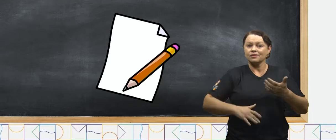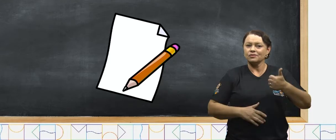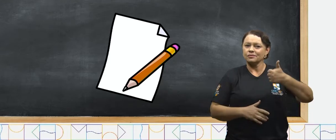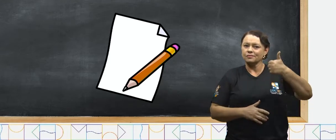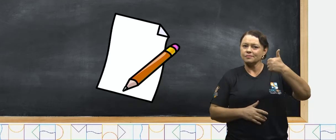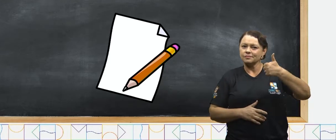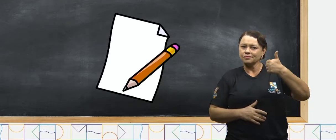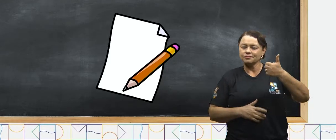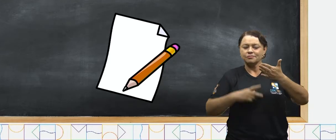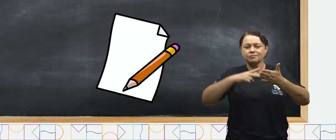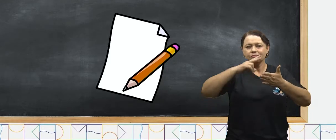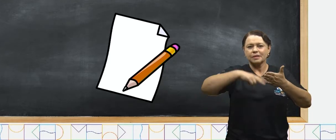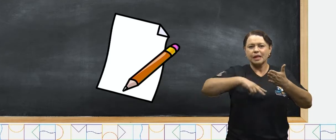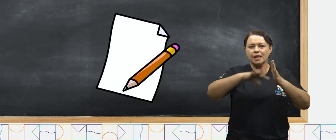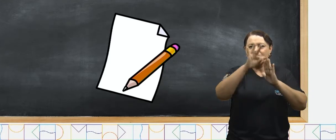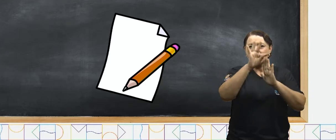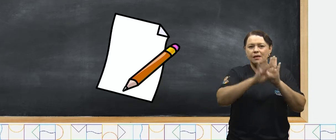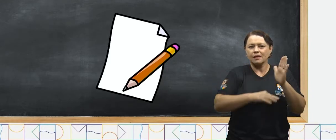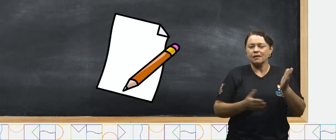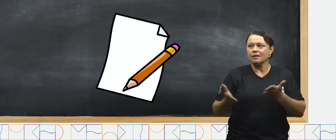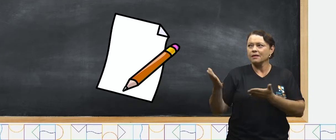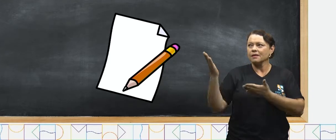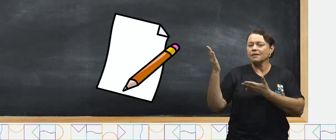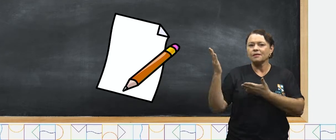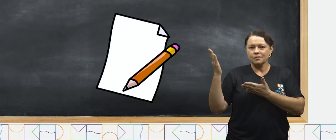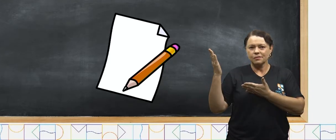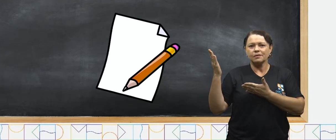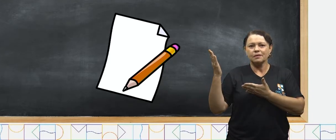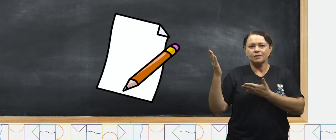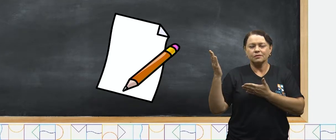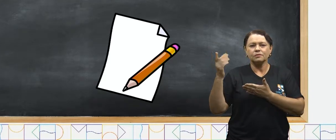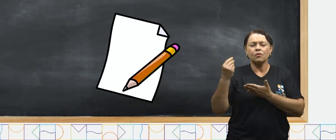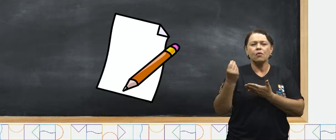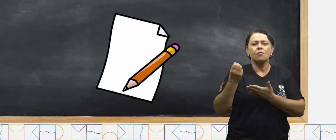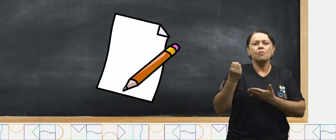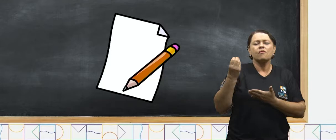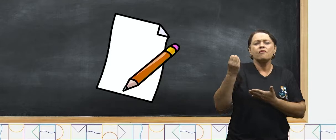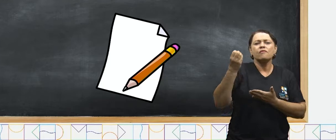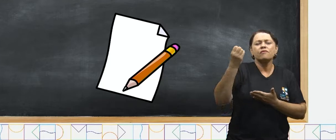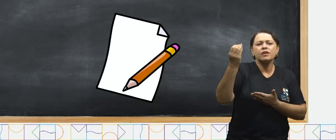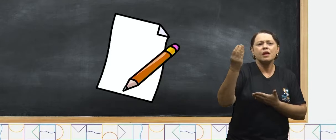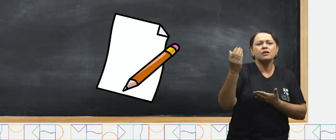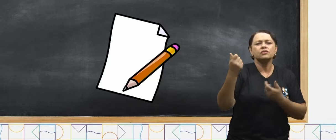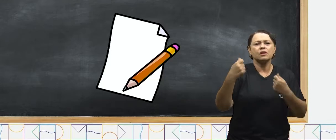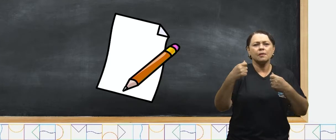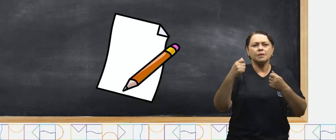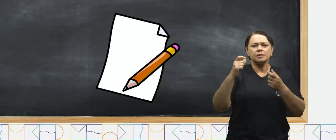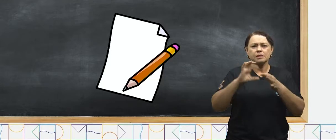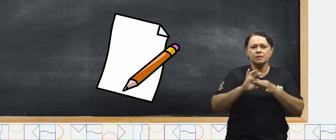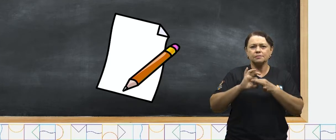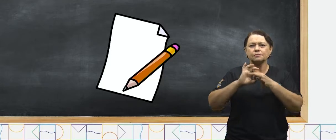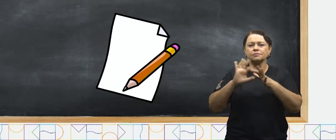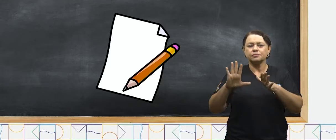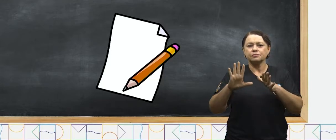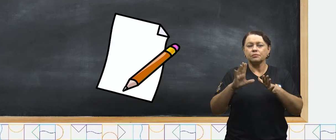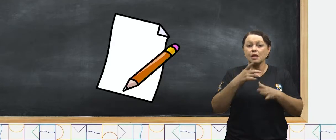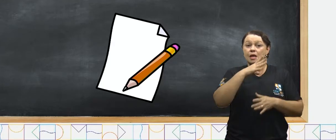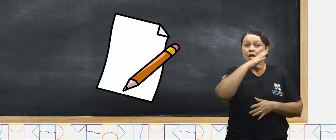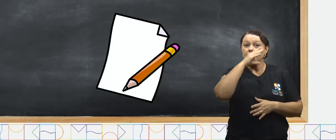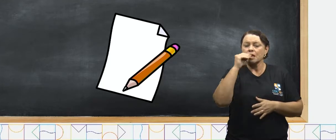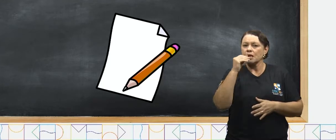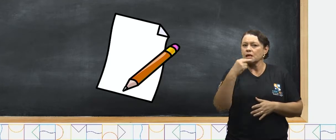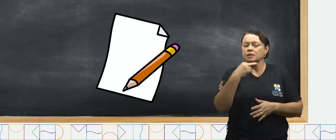Atividade número 1. Leia o texto abaixo. Dá autorização para viajar. Artigo 83.